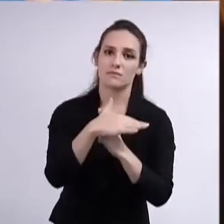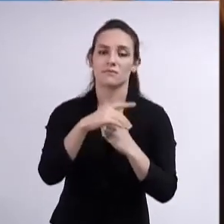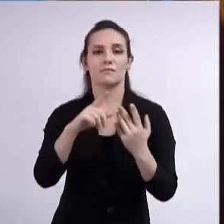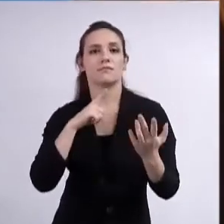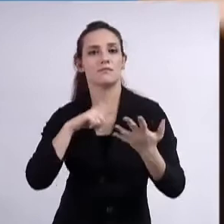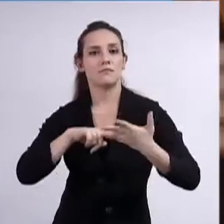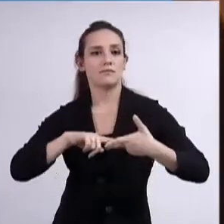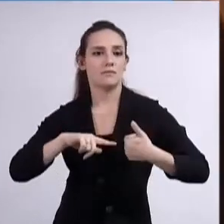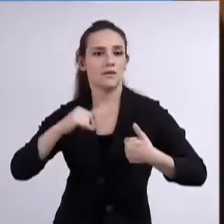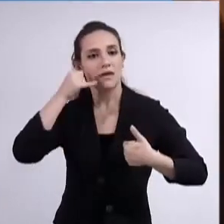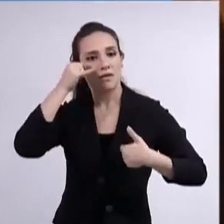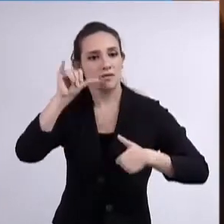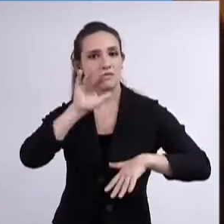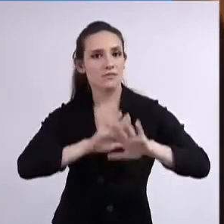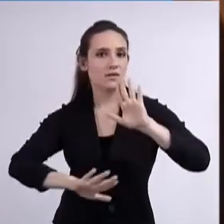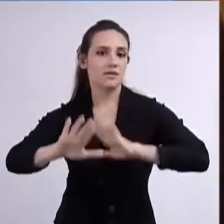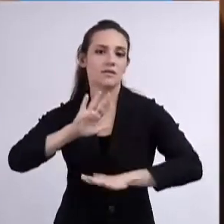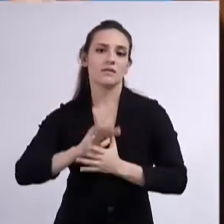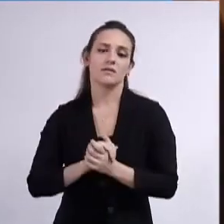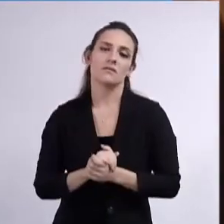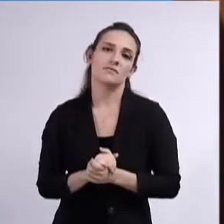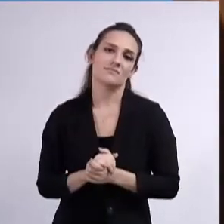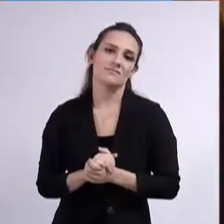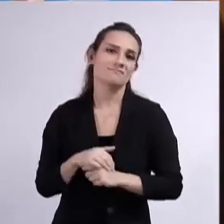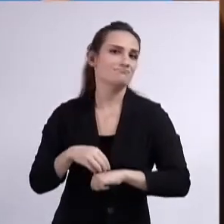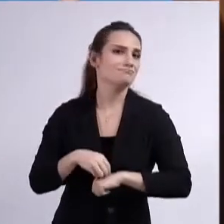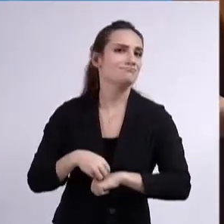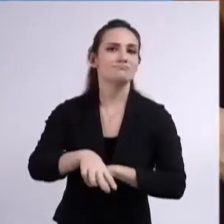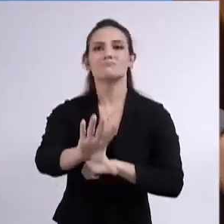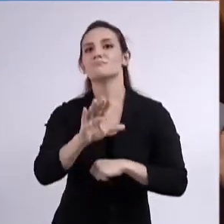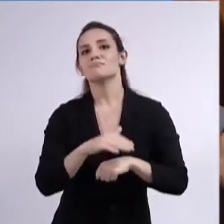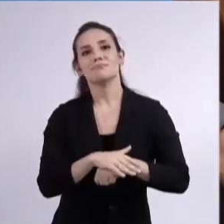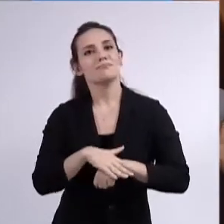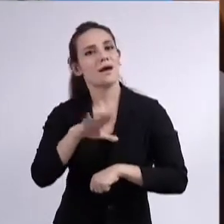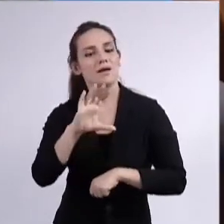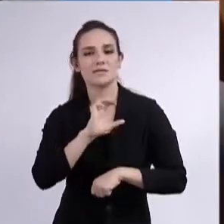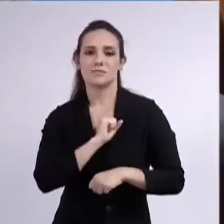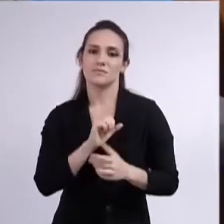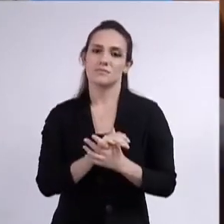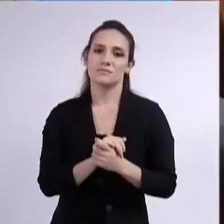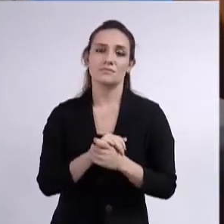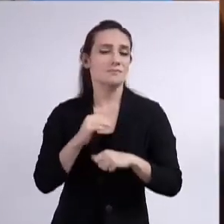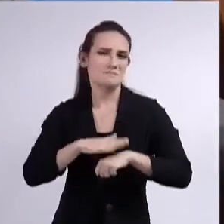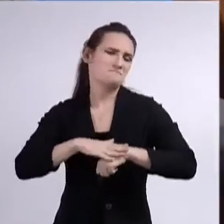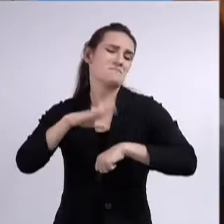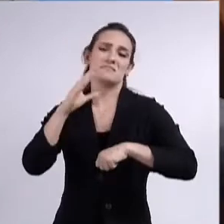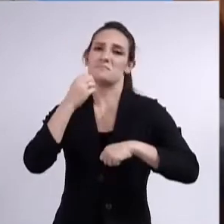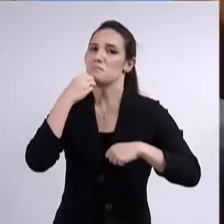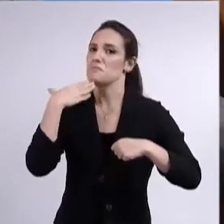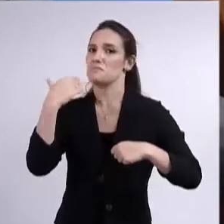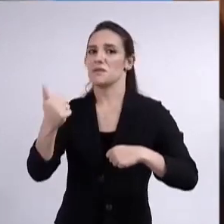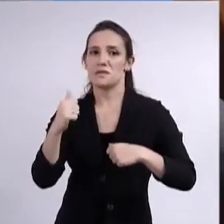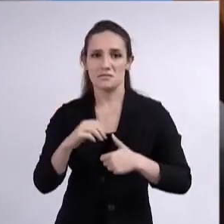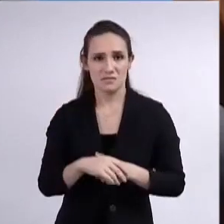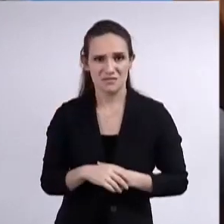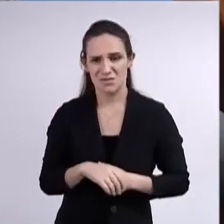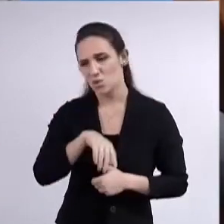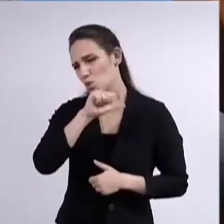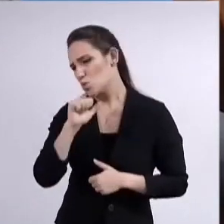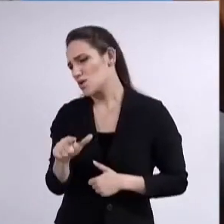sobre prevenção? Que bem que não seria para as nossas sociedades?